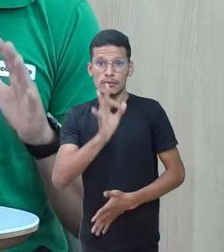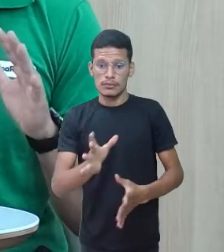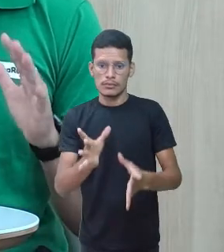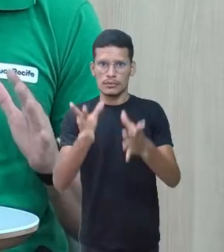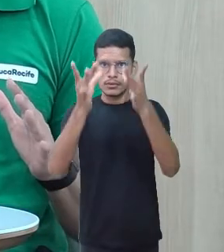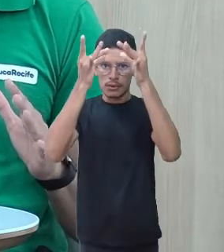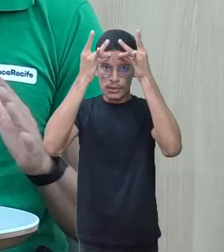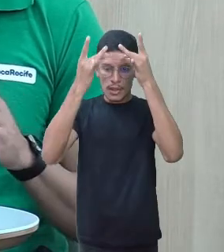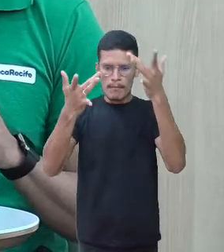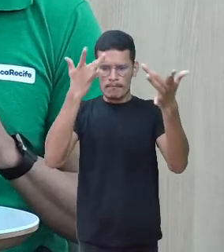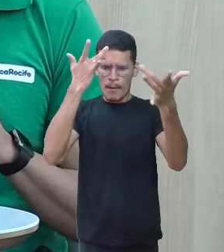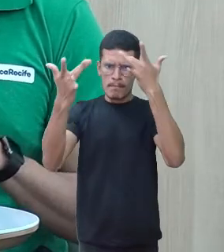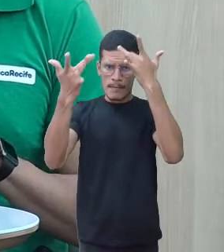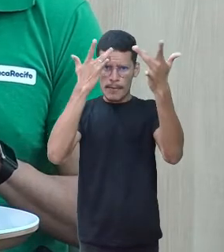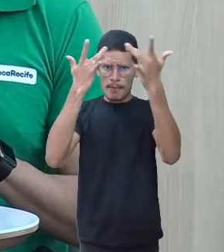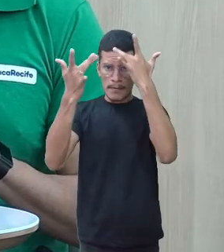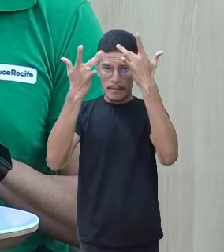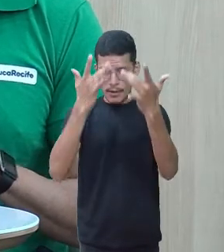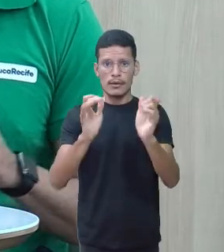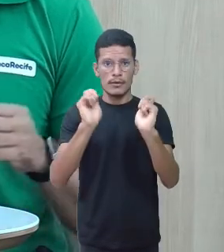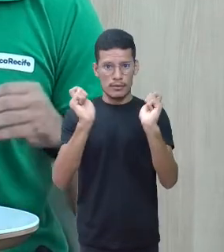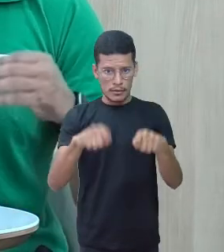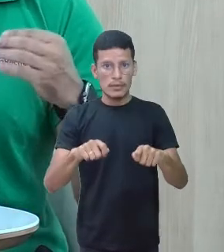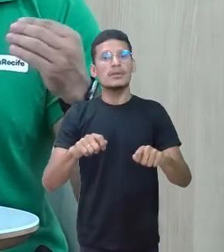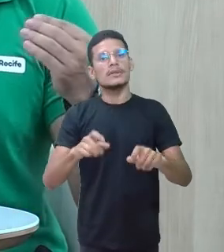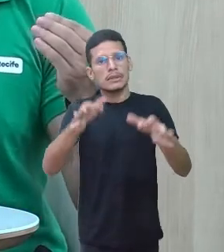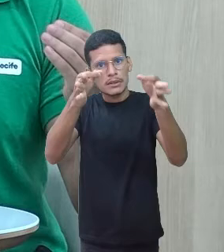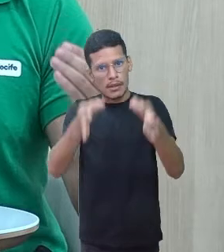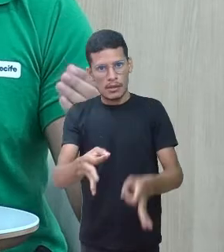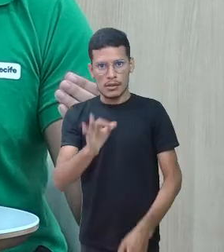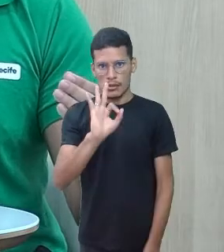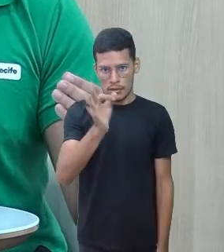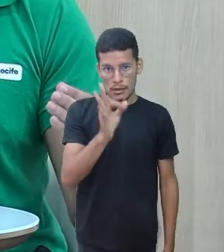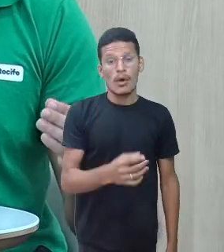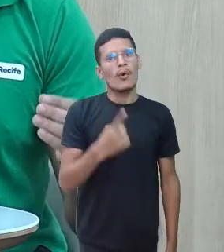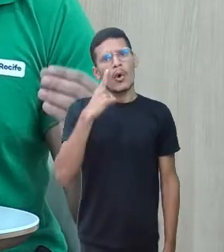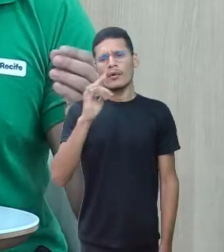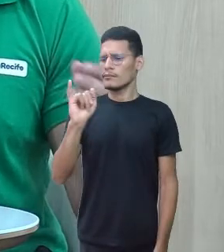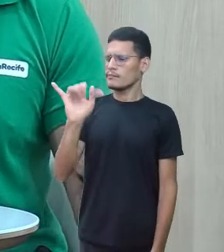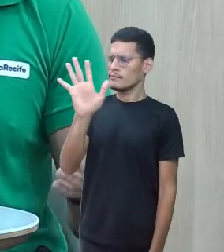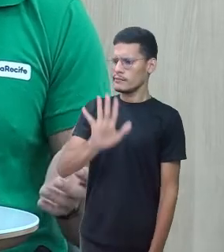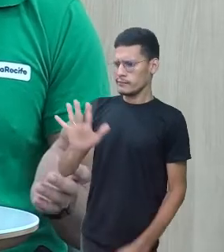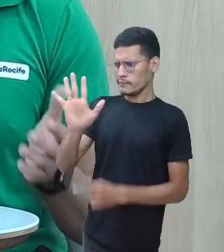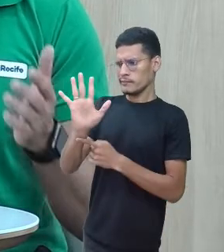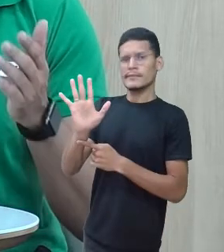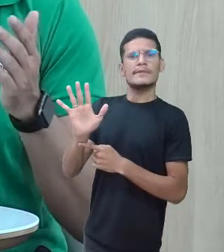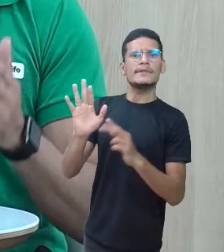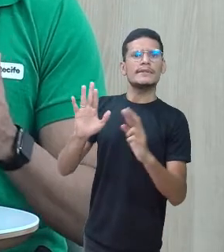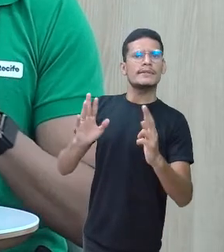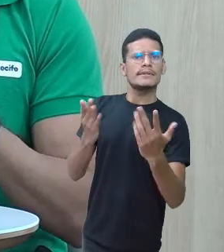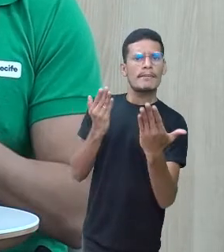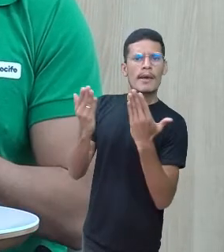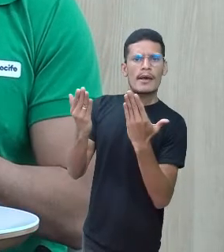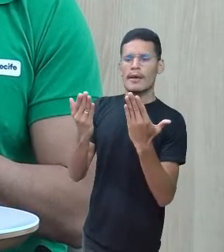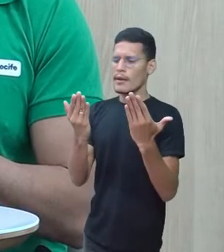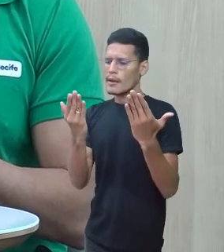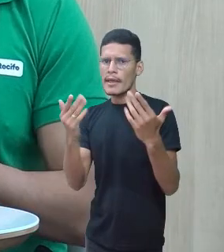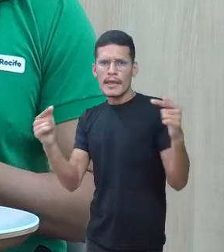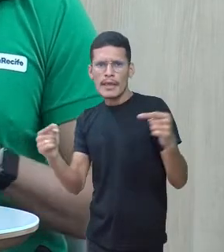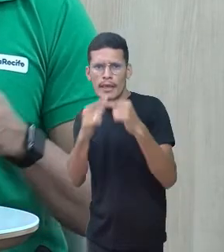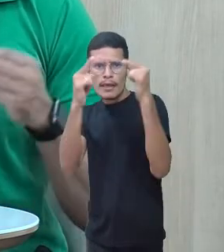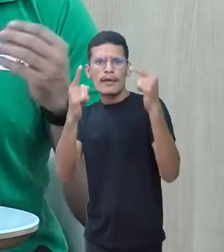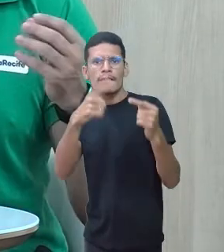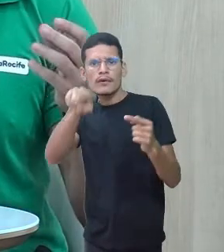aí na sua mente para ficar bem direitinho, tá bom? Então, em relação a essas figuras semelhantes que você vai encontrar,